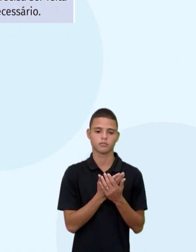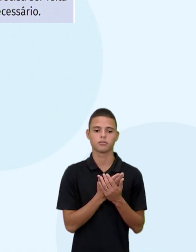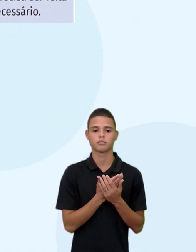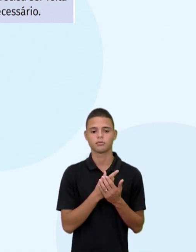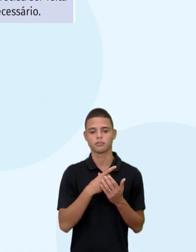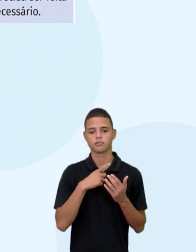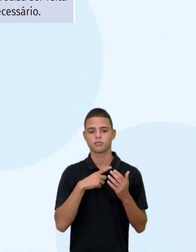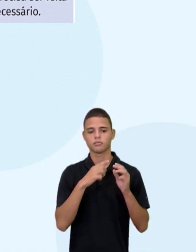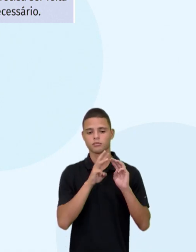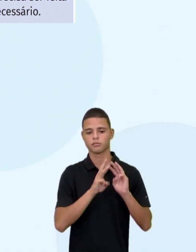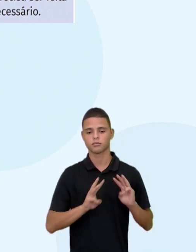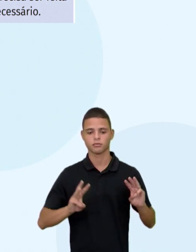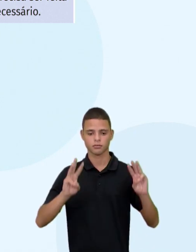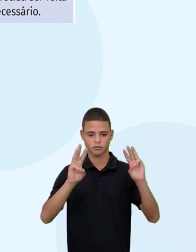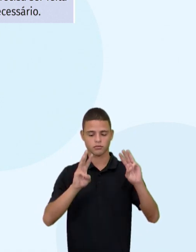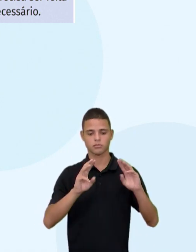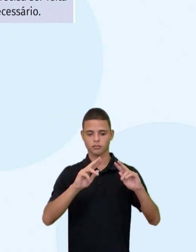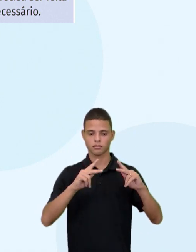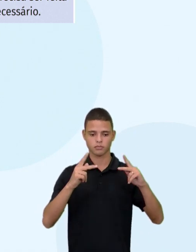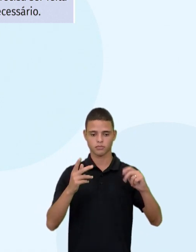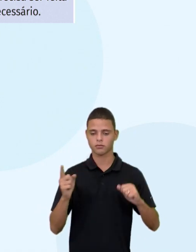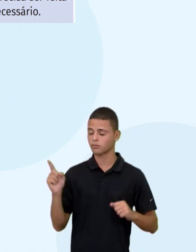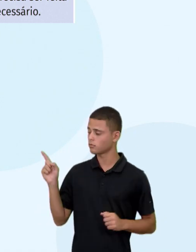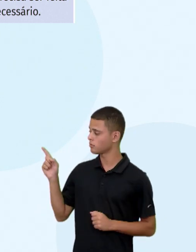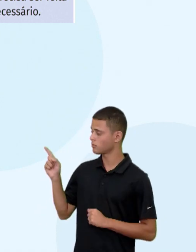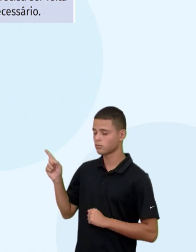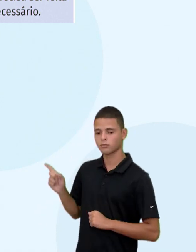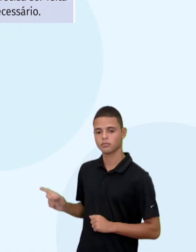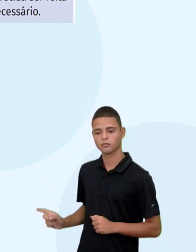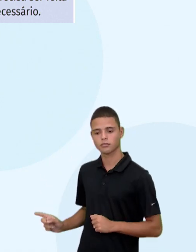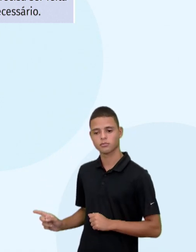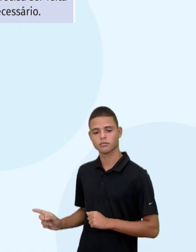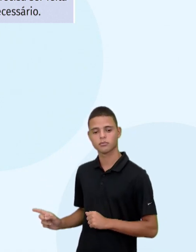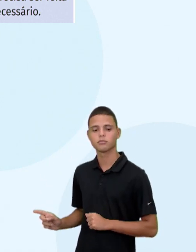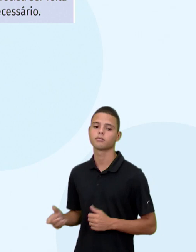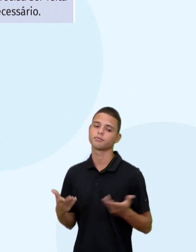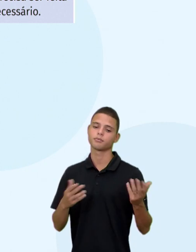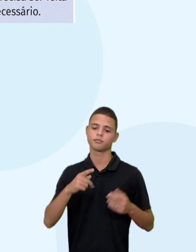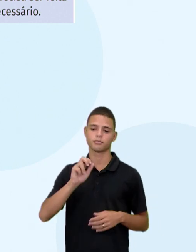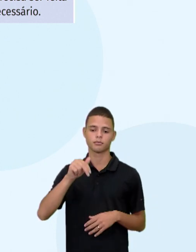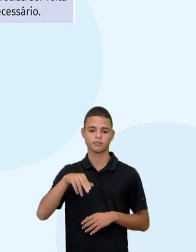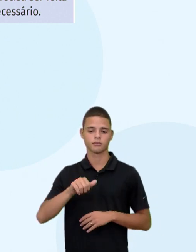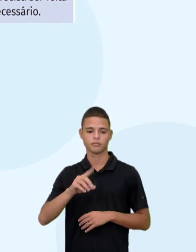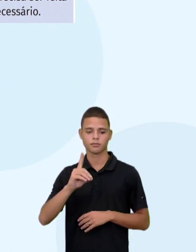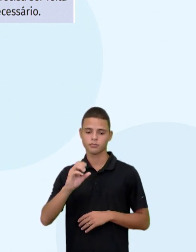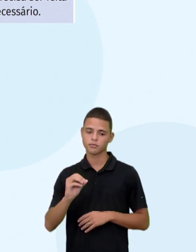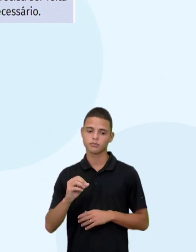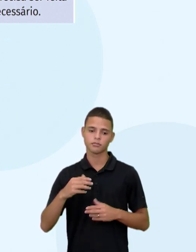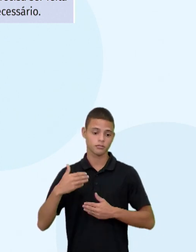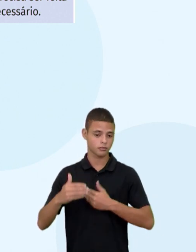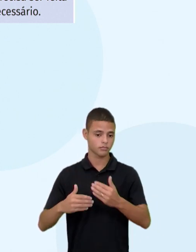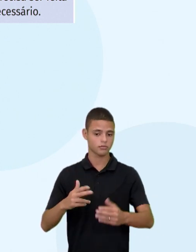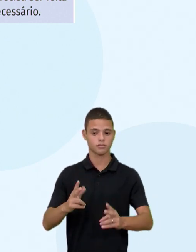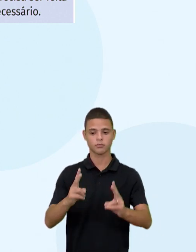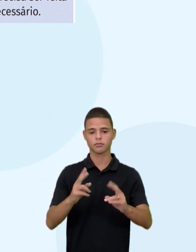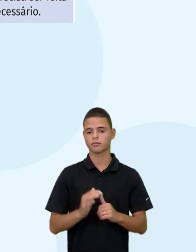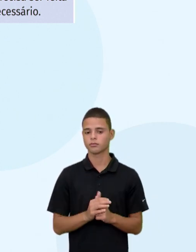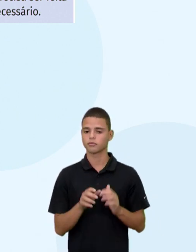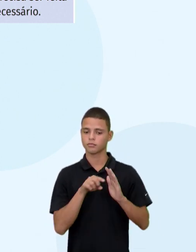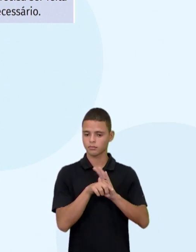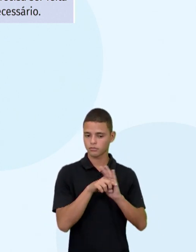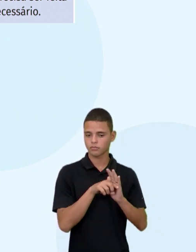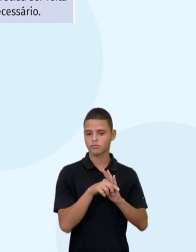aí o site para você, né, o link, né, e o PNAD Contínua, né, que é a Pesquisa Nacional por Amostras de